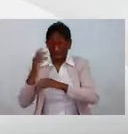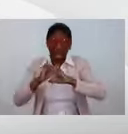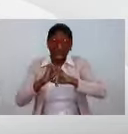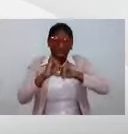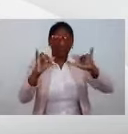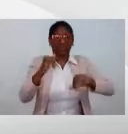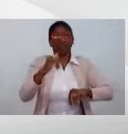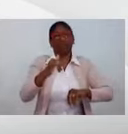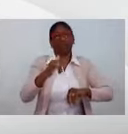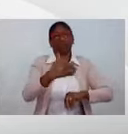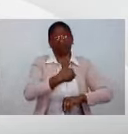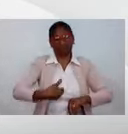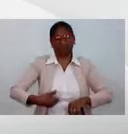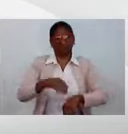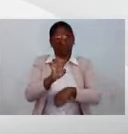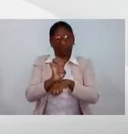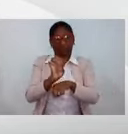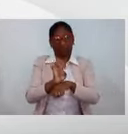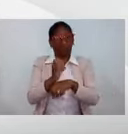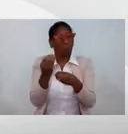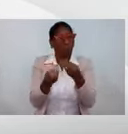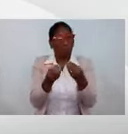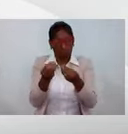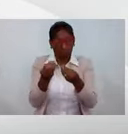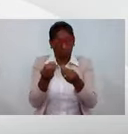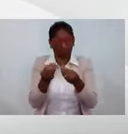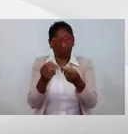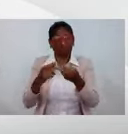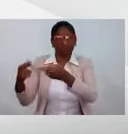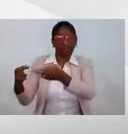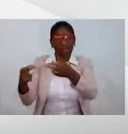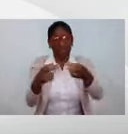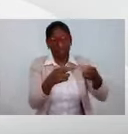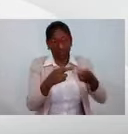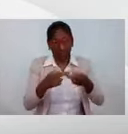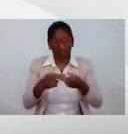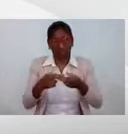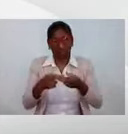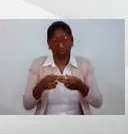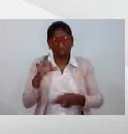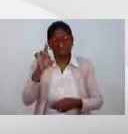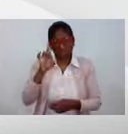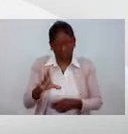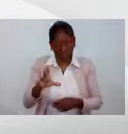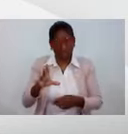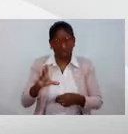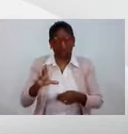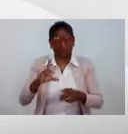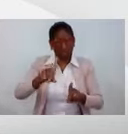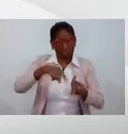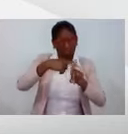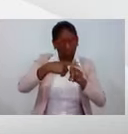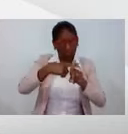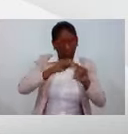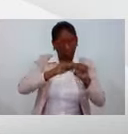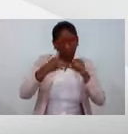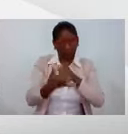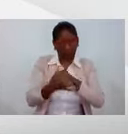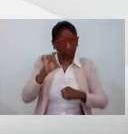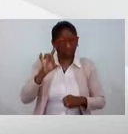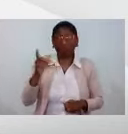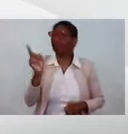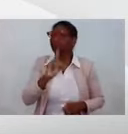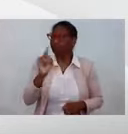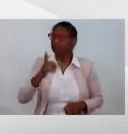adotar. São regiões que não apresentam somente aumento de casos de forma